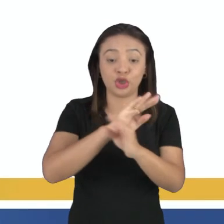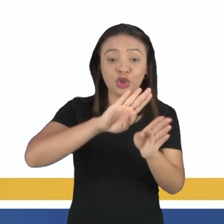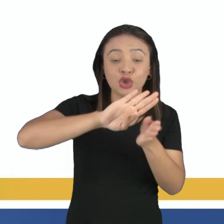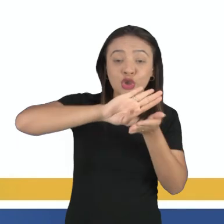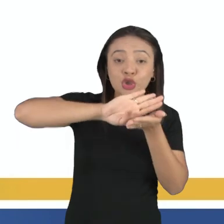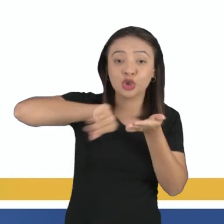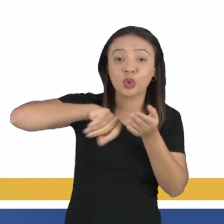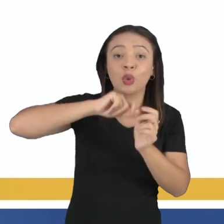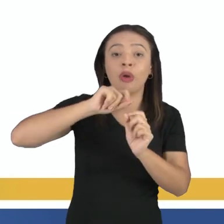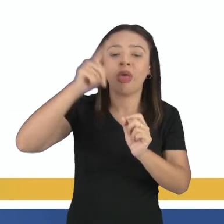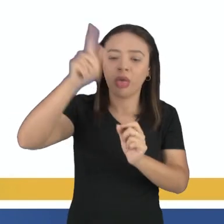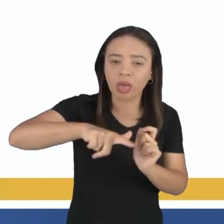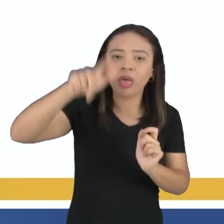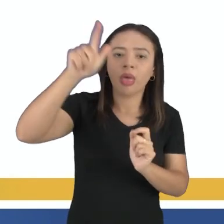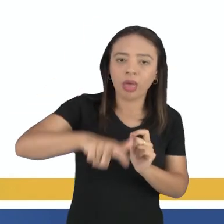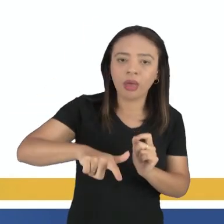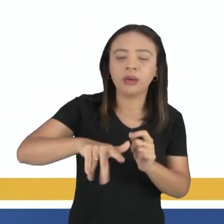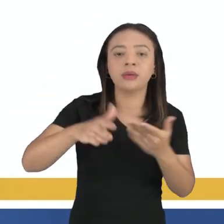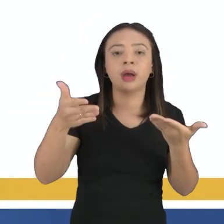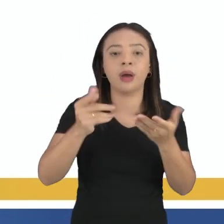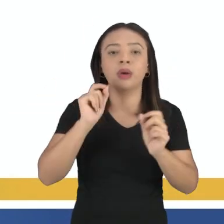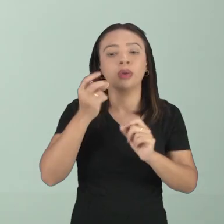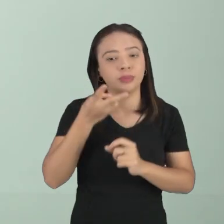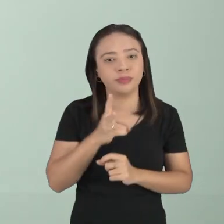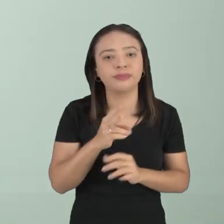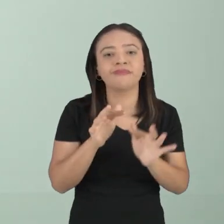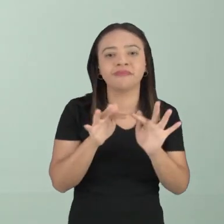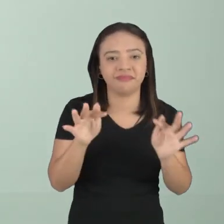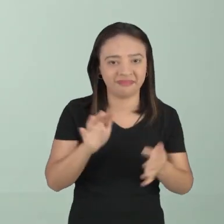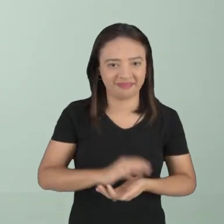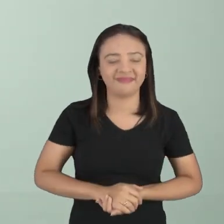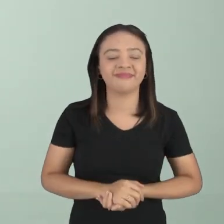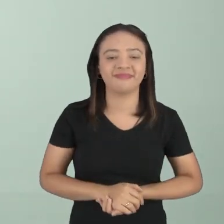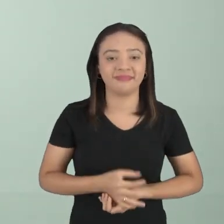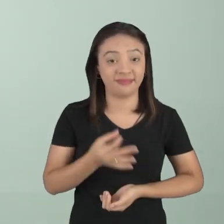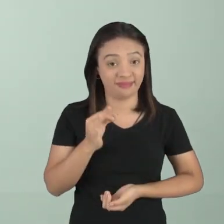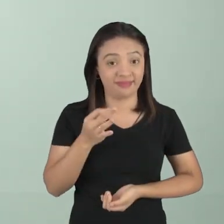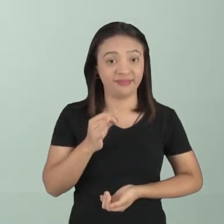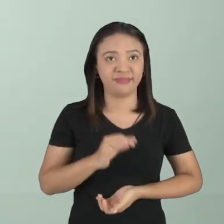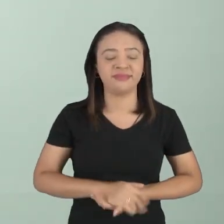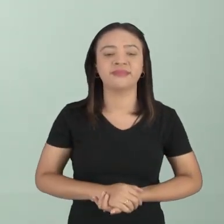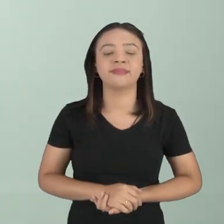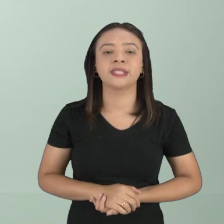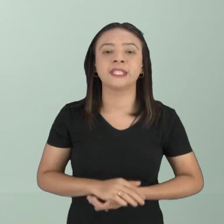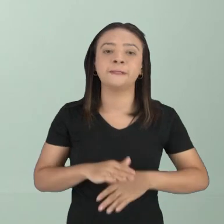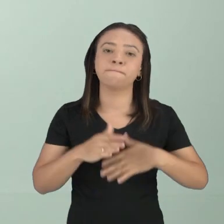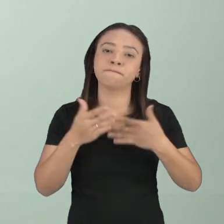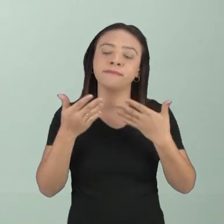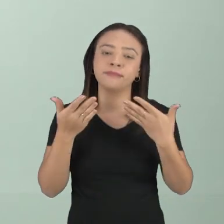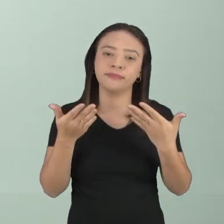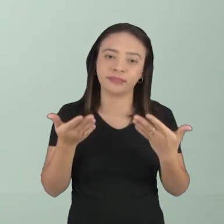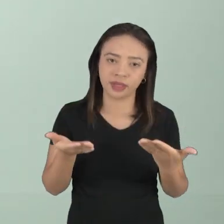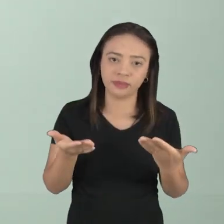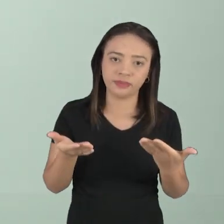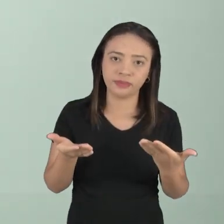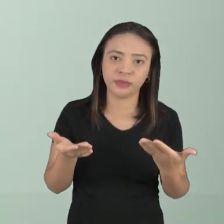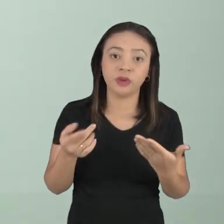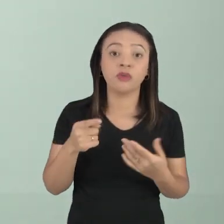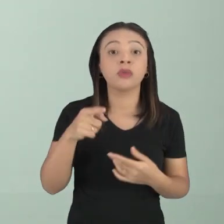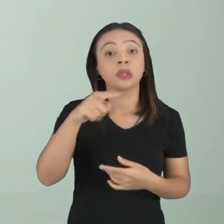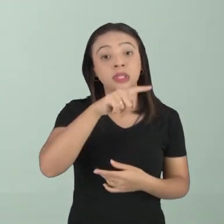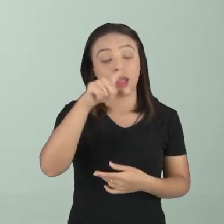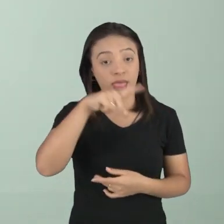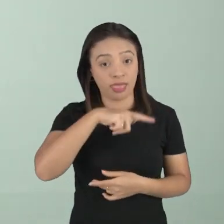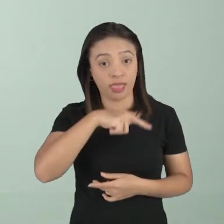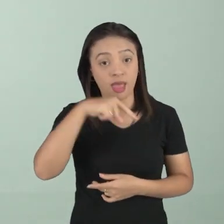de Mariana e apenas continuou a oração, tá certo? Então, pessoal, é isso aí, tá? Vocês terão